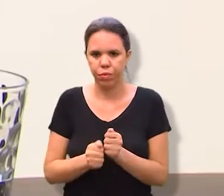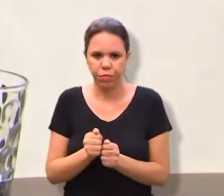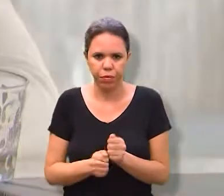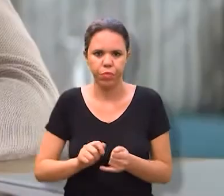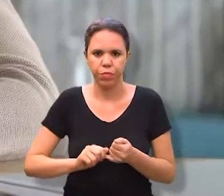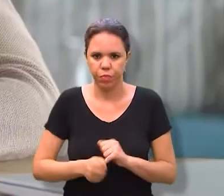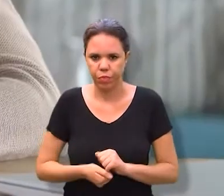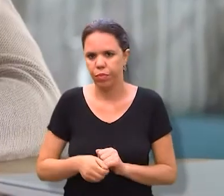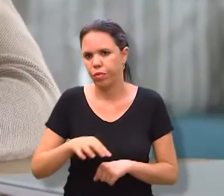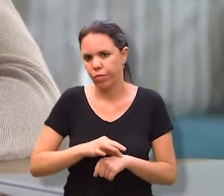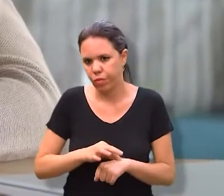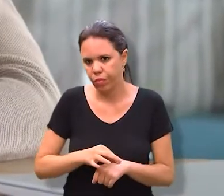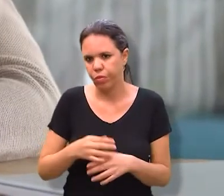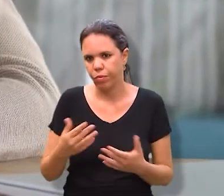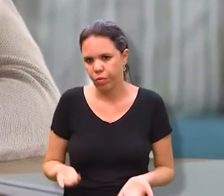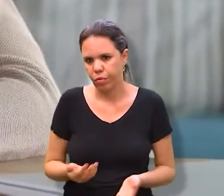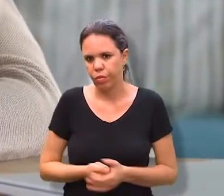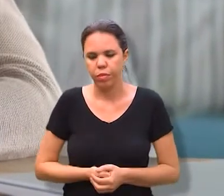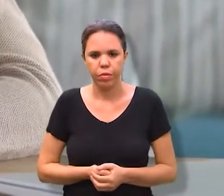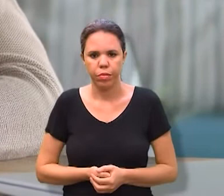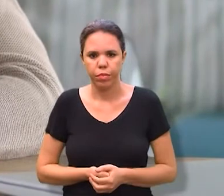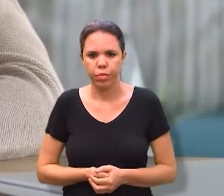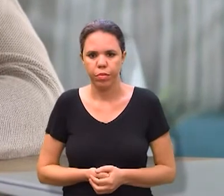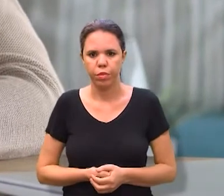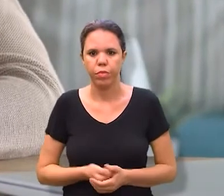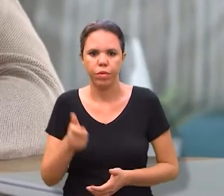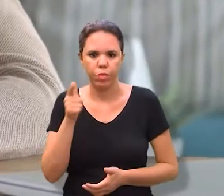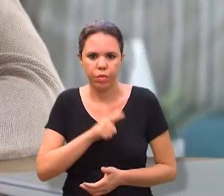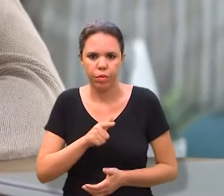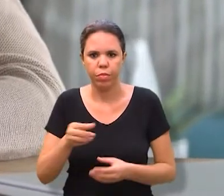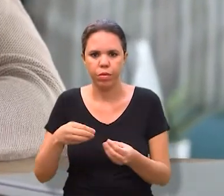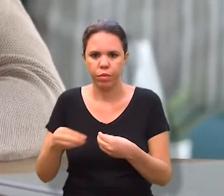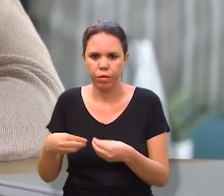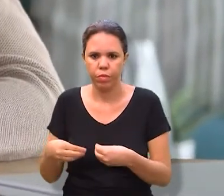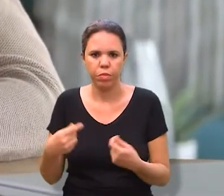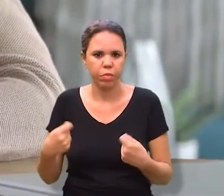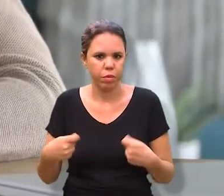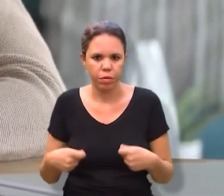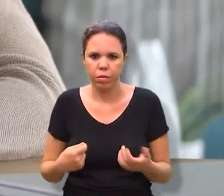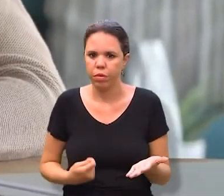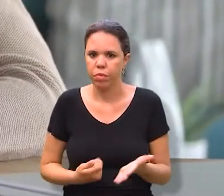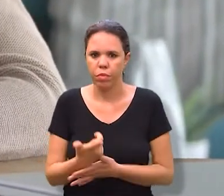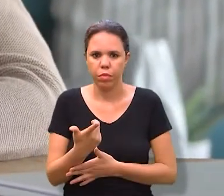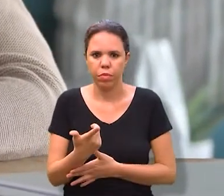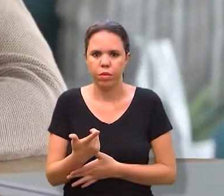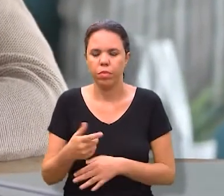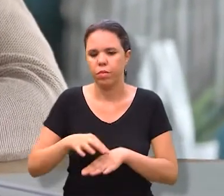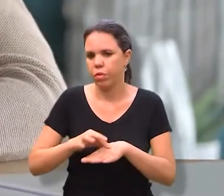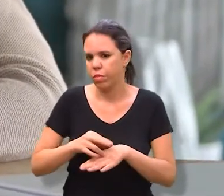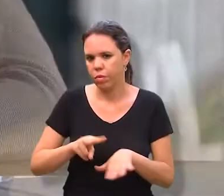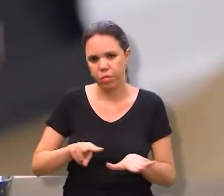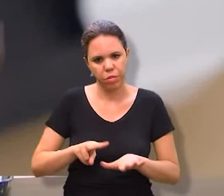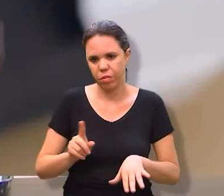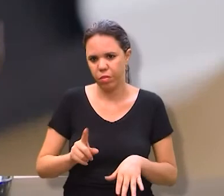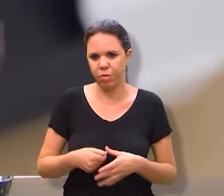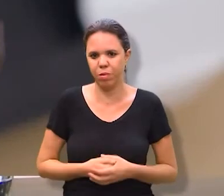né? Arroz, feijão, carne, mas você consegue flexibilizar, não precisa comprar um filé